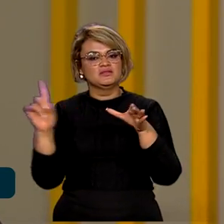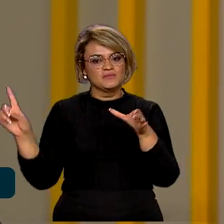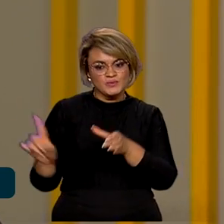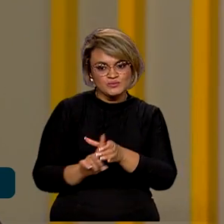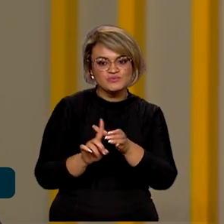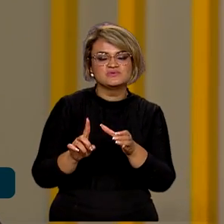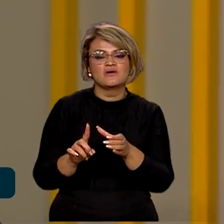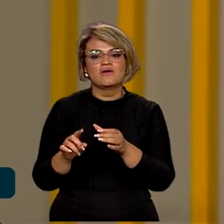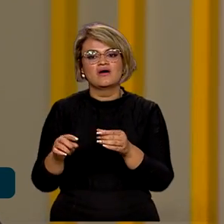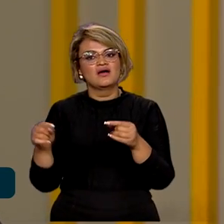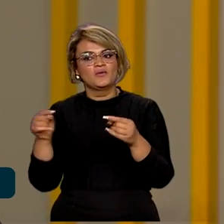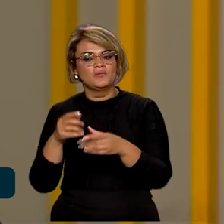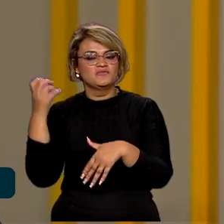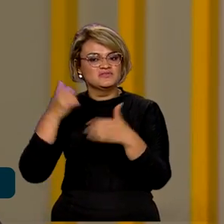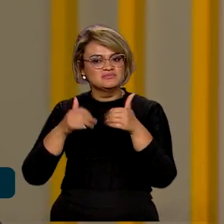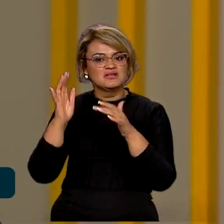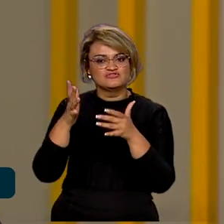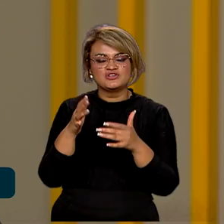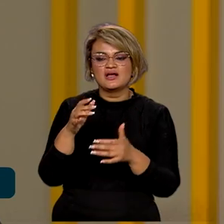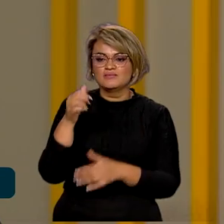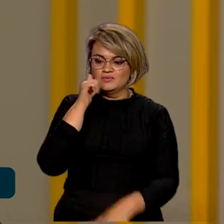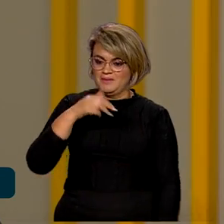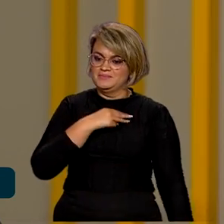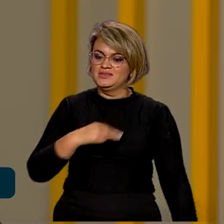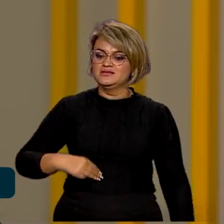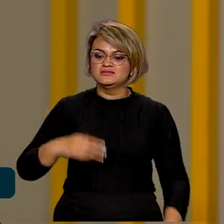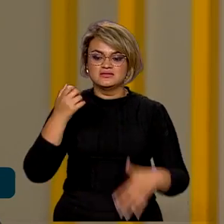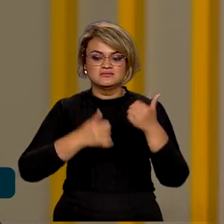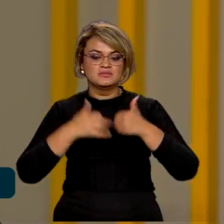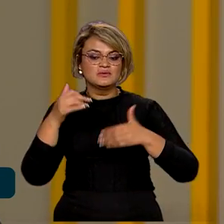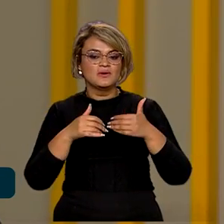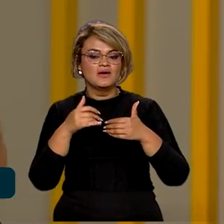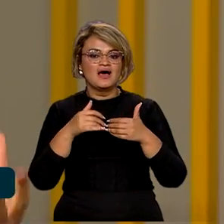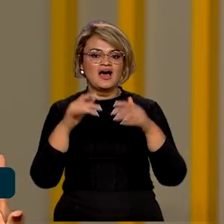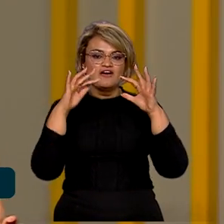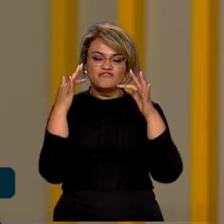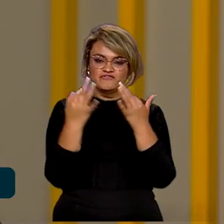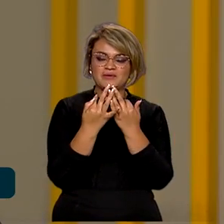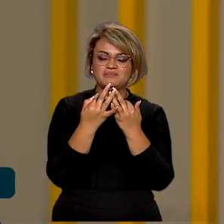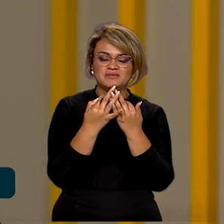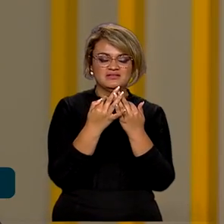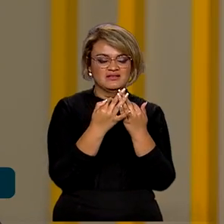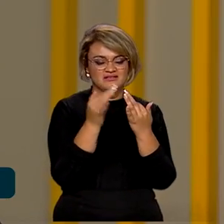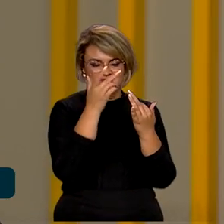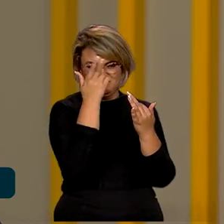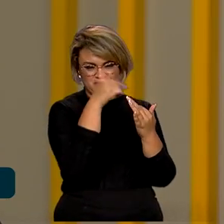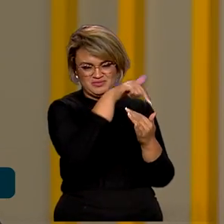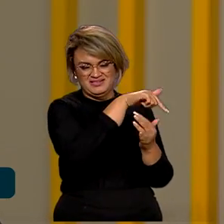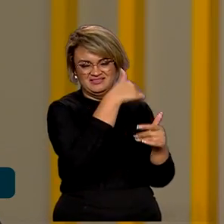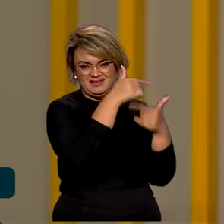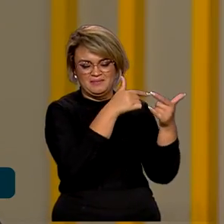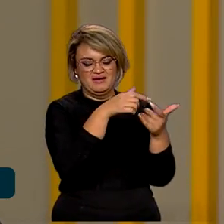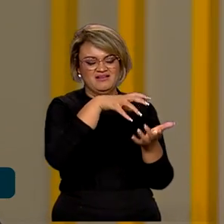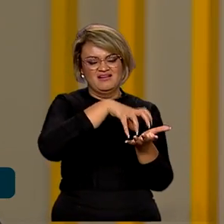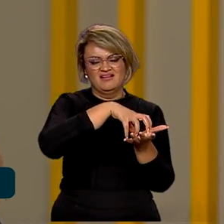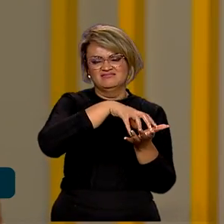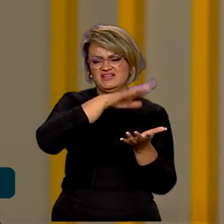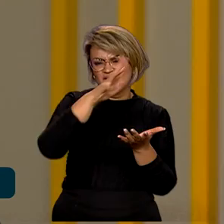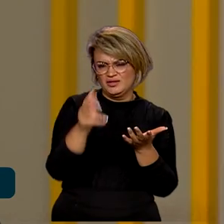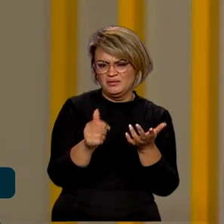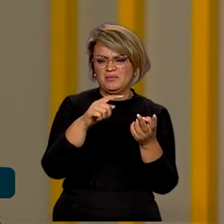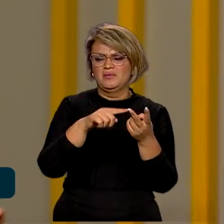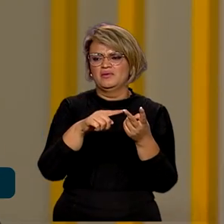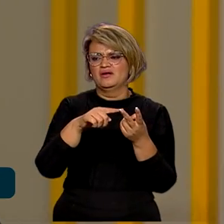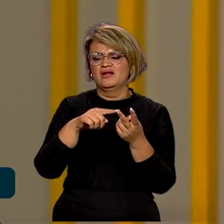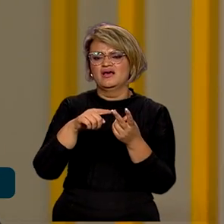inclusão, né, como foi citada pela própria ministra, né, com a família da trabalhadora rural, da quilombola, ribeirinha,